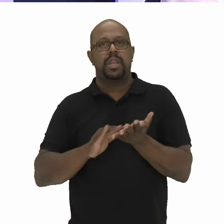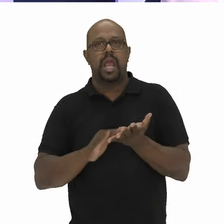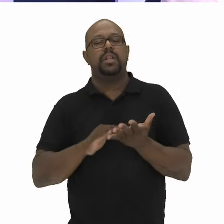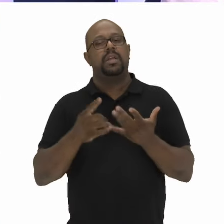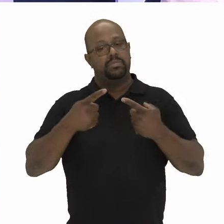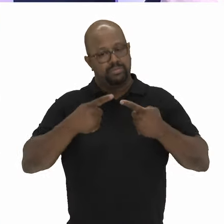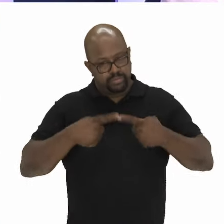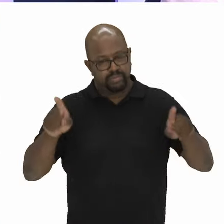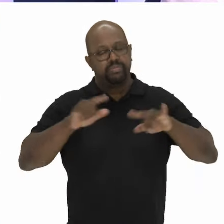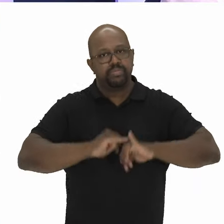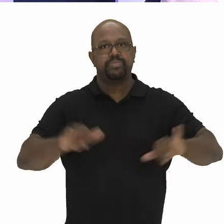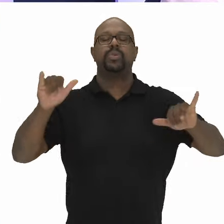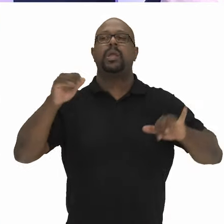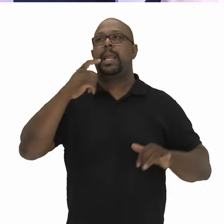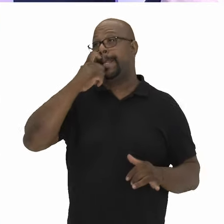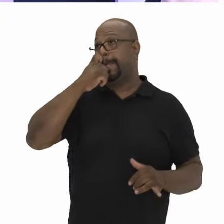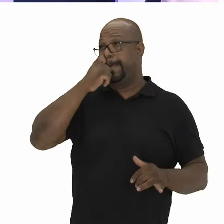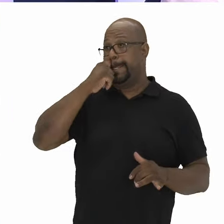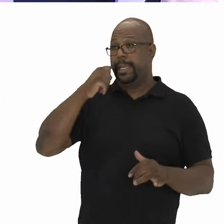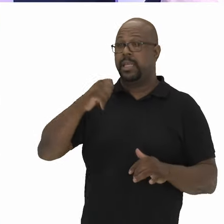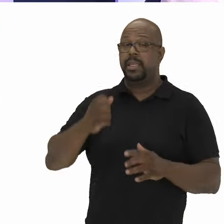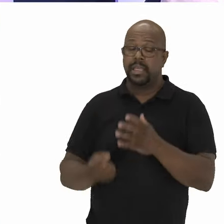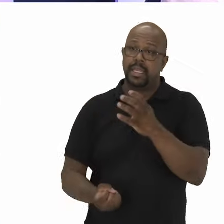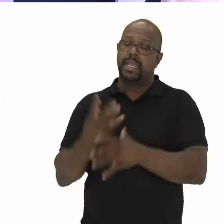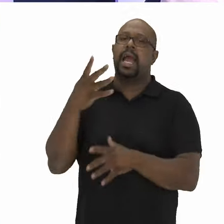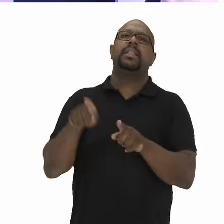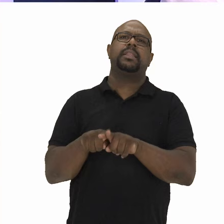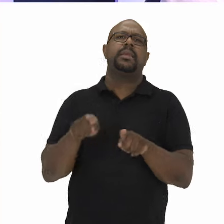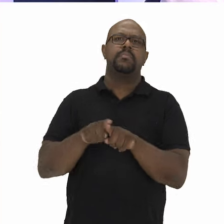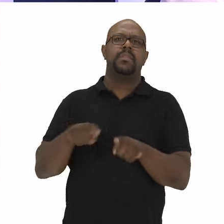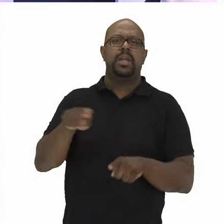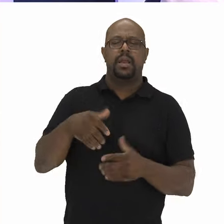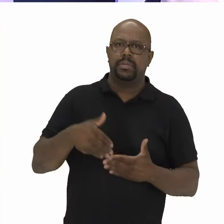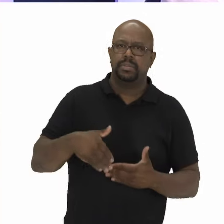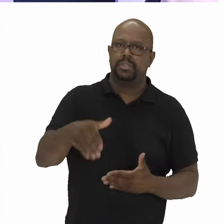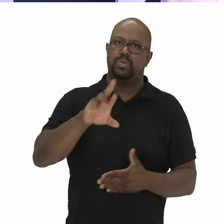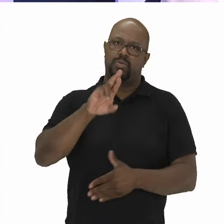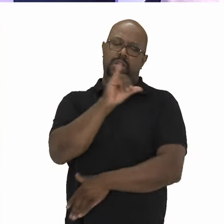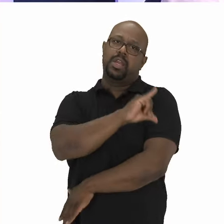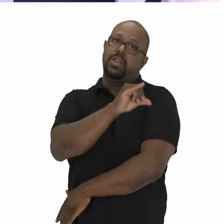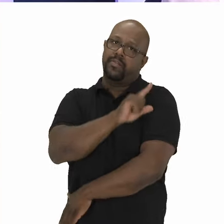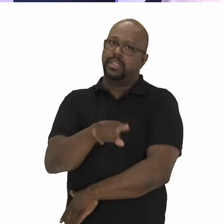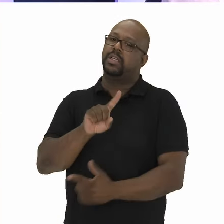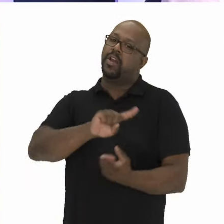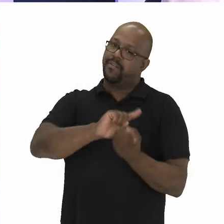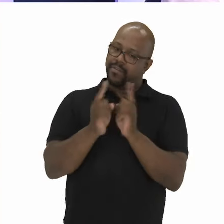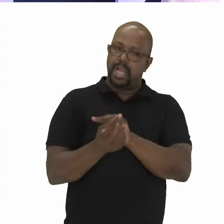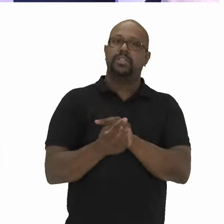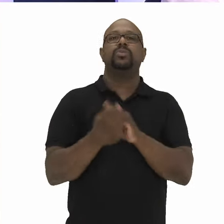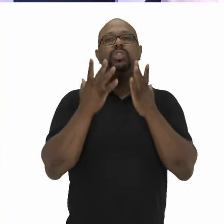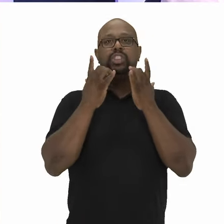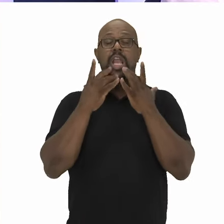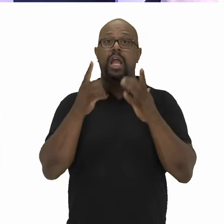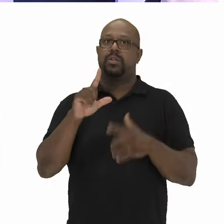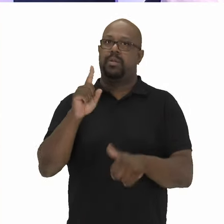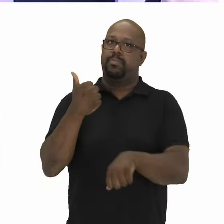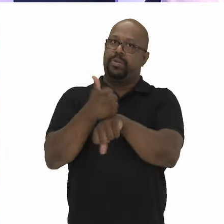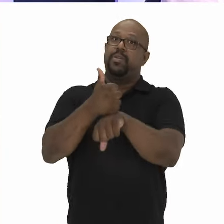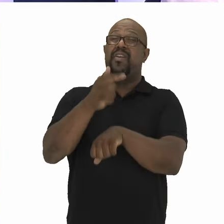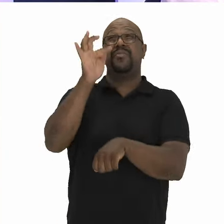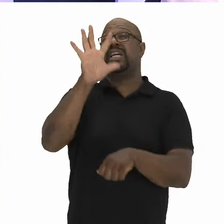coisa é lançar nesse dia e fazer trans criar também no na a partir do Rio de Janeiro vai ser o movimento inverso de